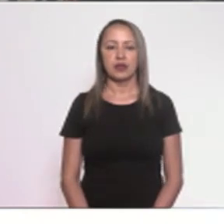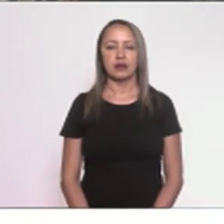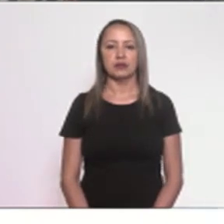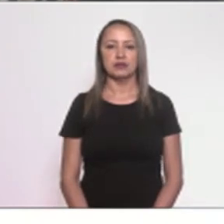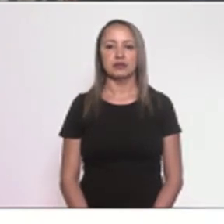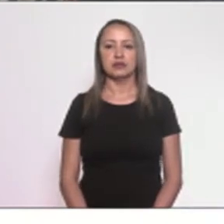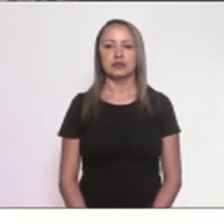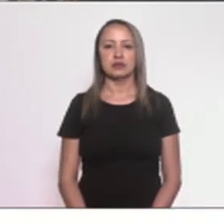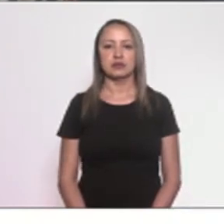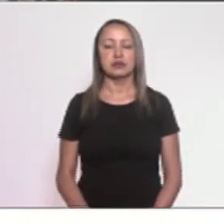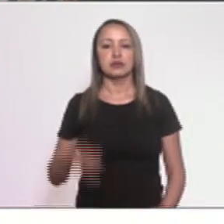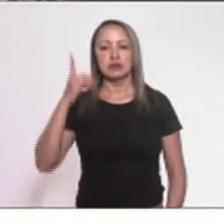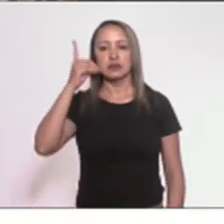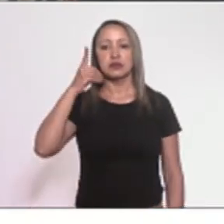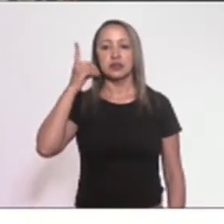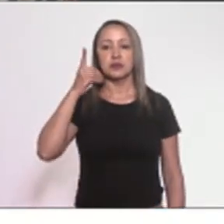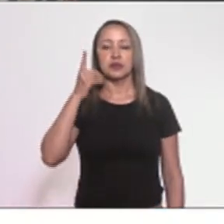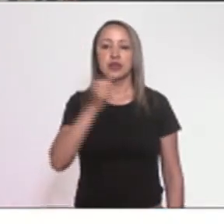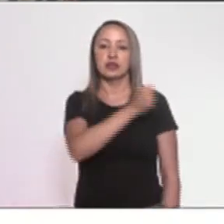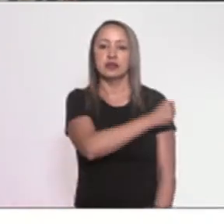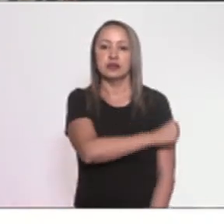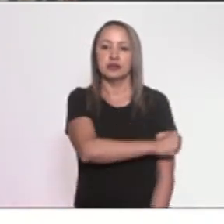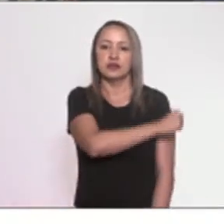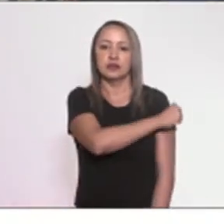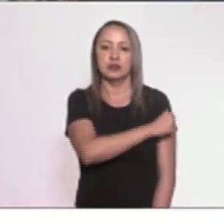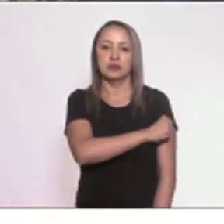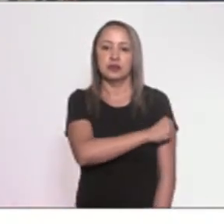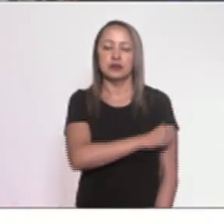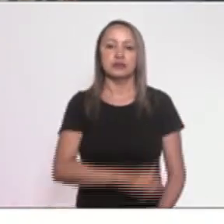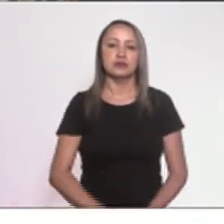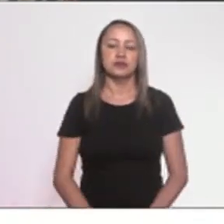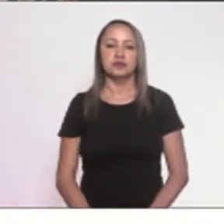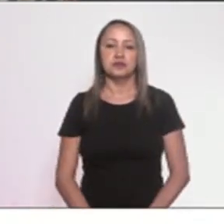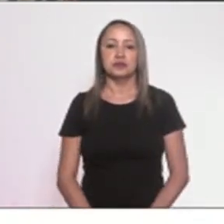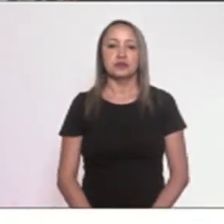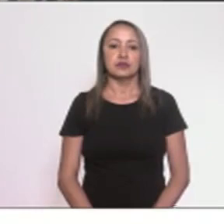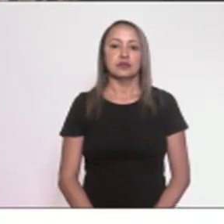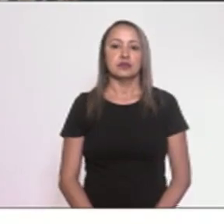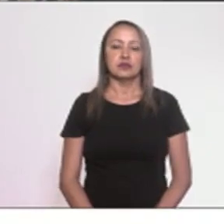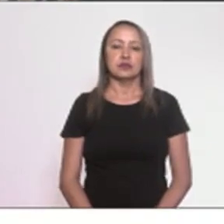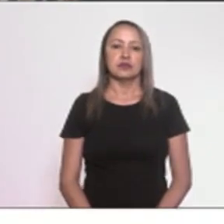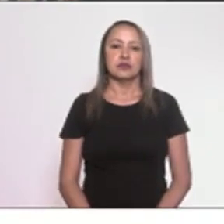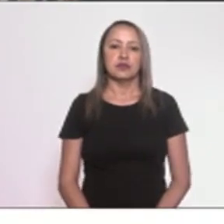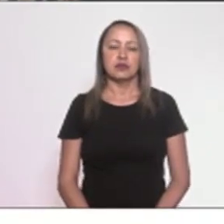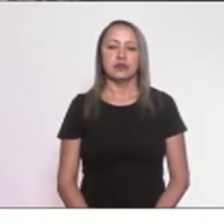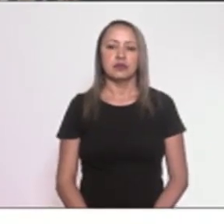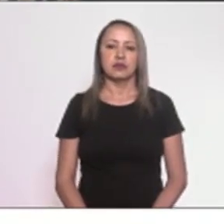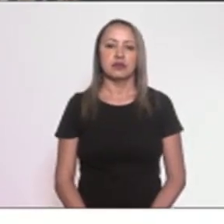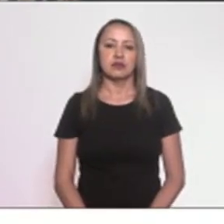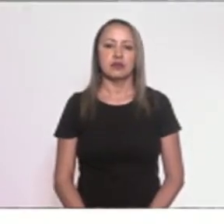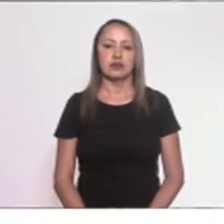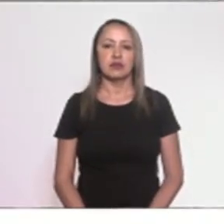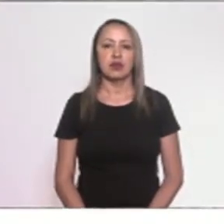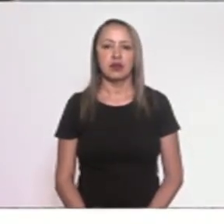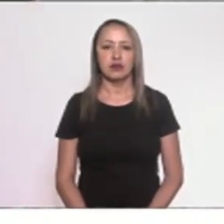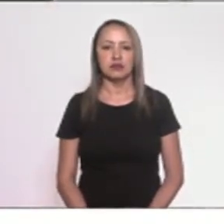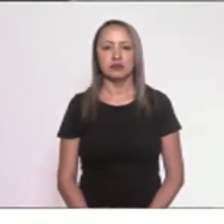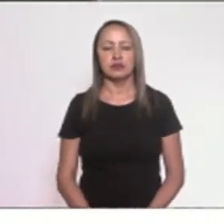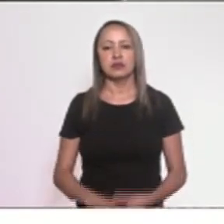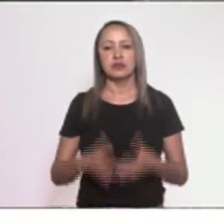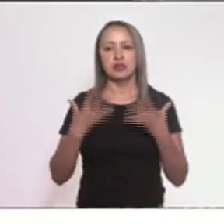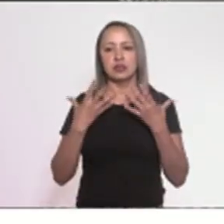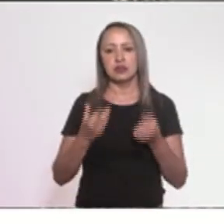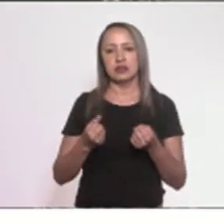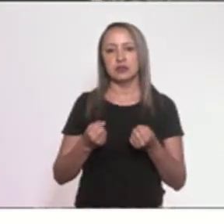Ok. Então, deputada enfermeira, é favorável ao substitutivo da CCJ. O substitutivo foi favorável a